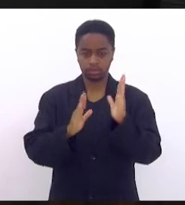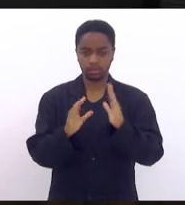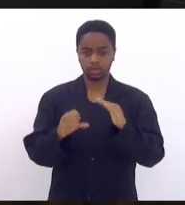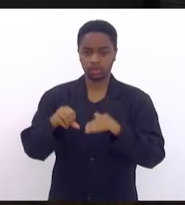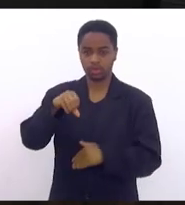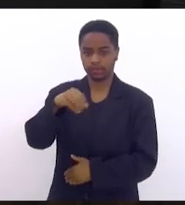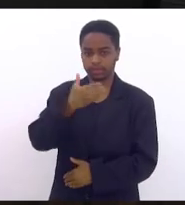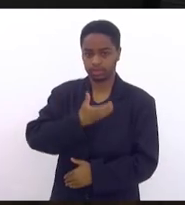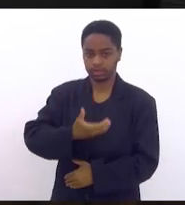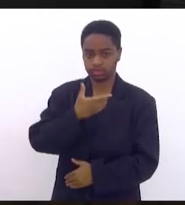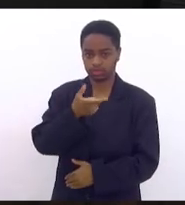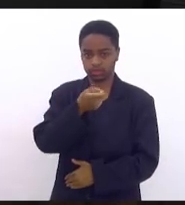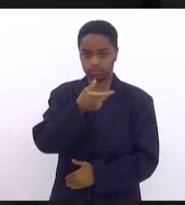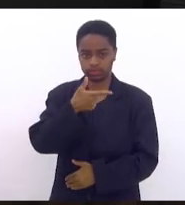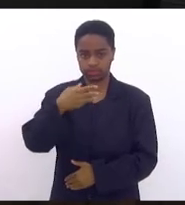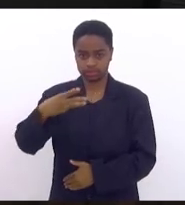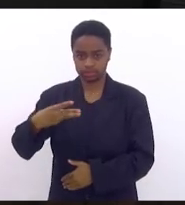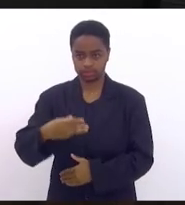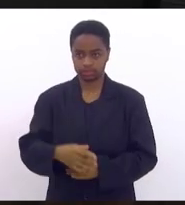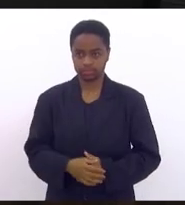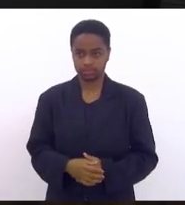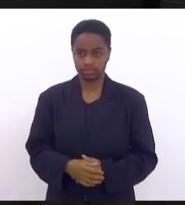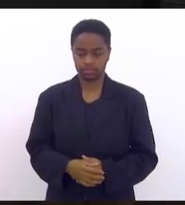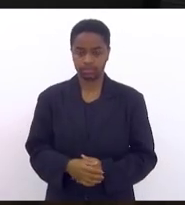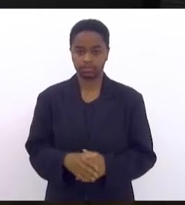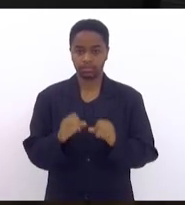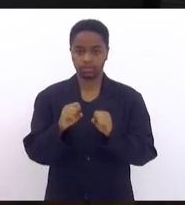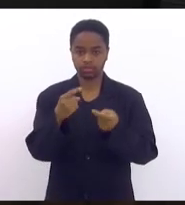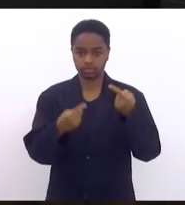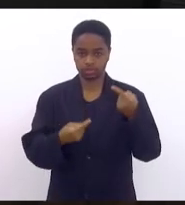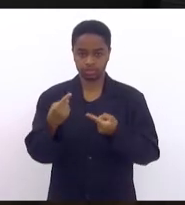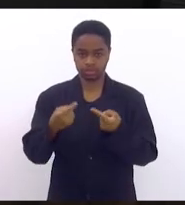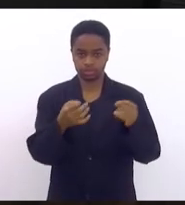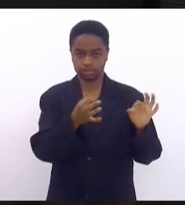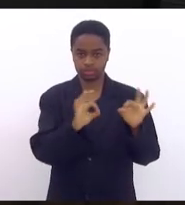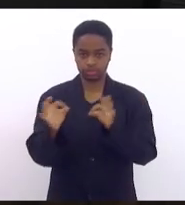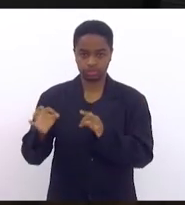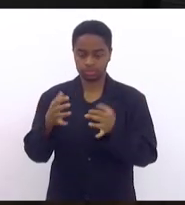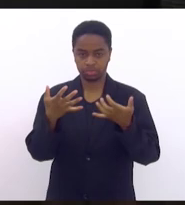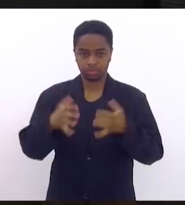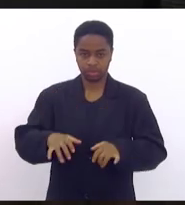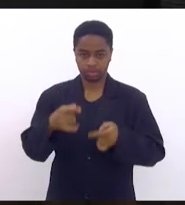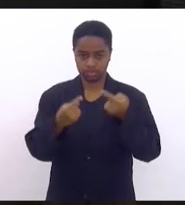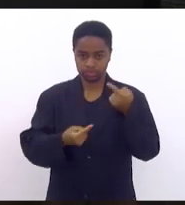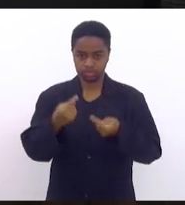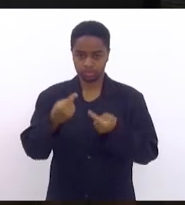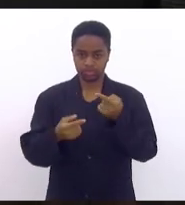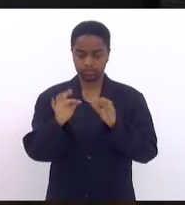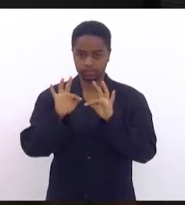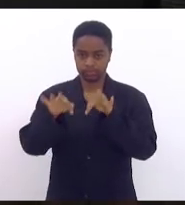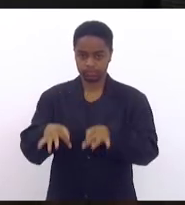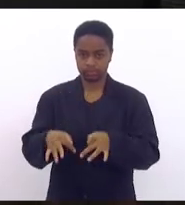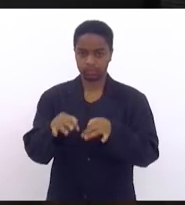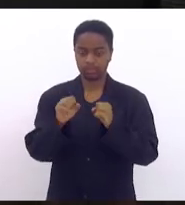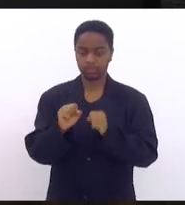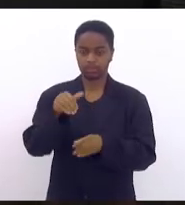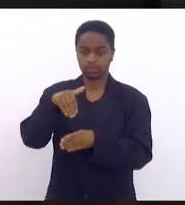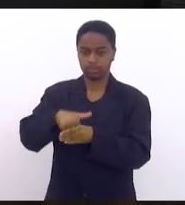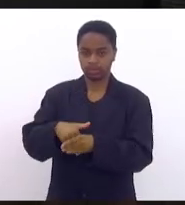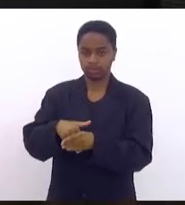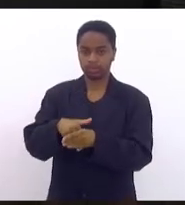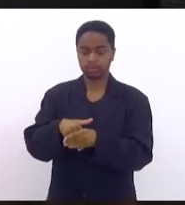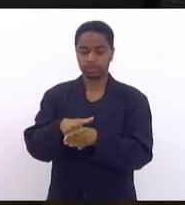dezembro de 2023. Em discussão, vendo quem queira discutir, encerrada a discussão. Em